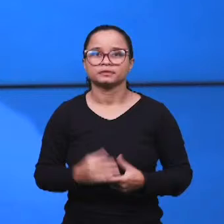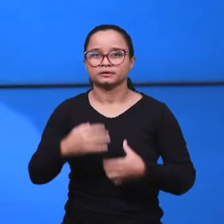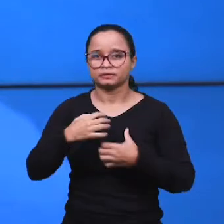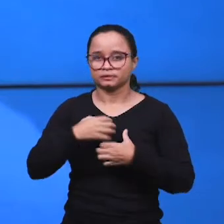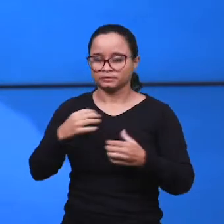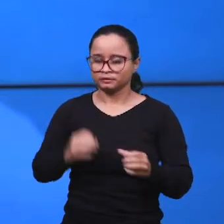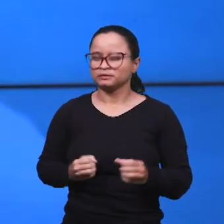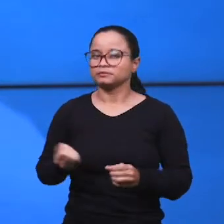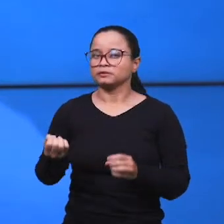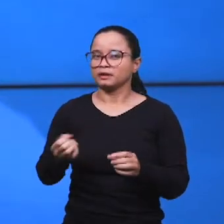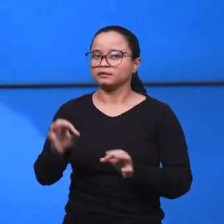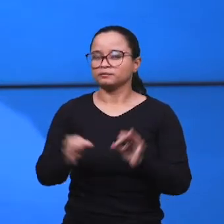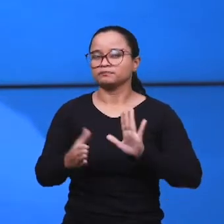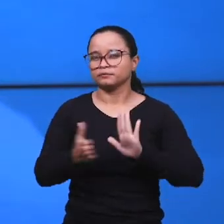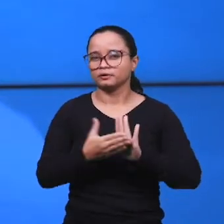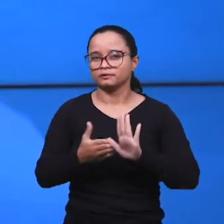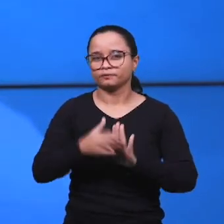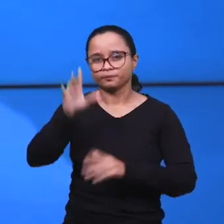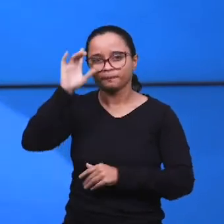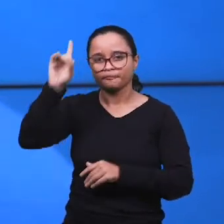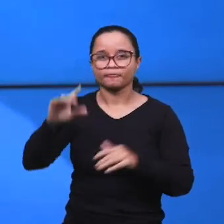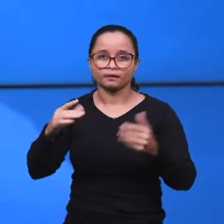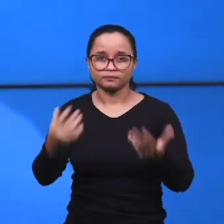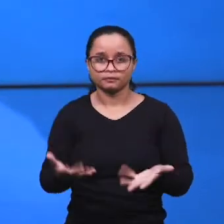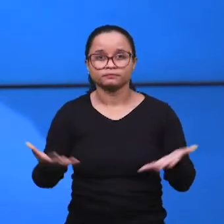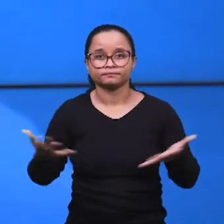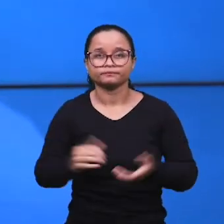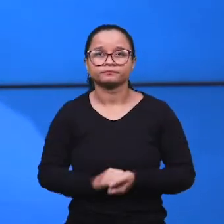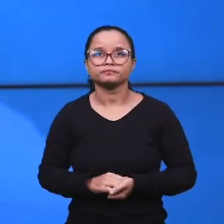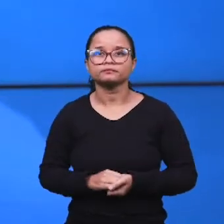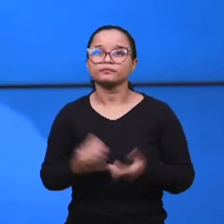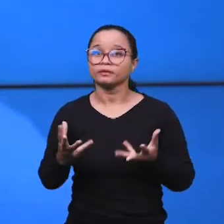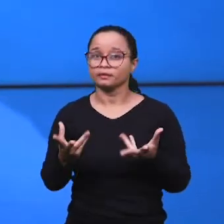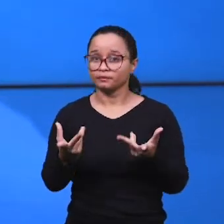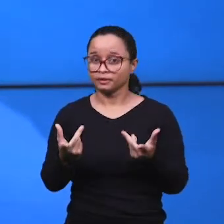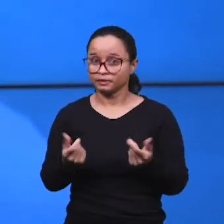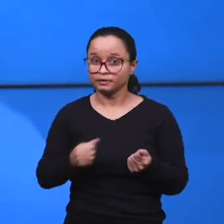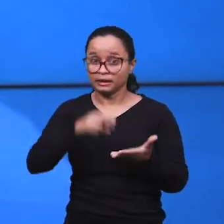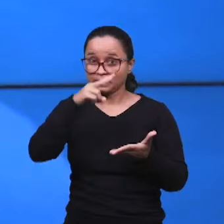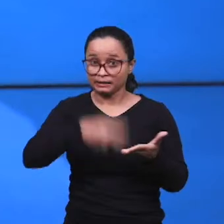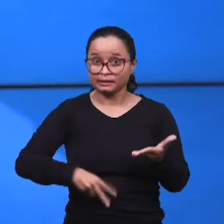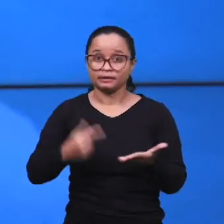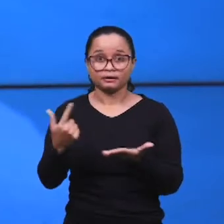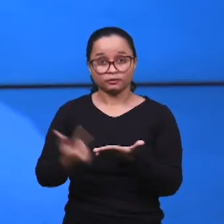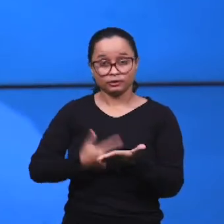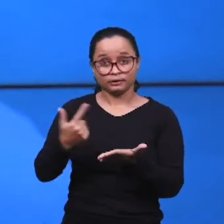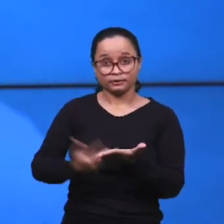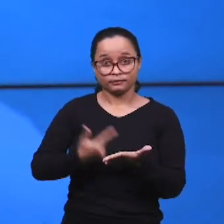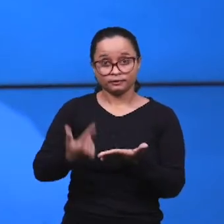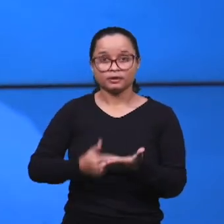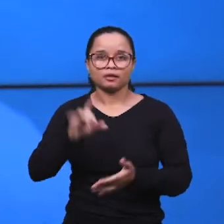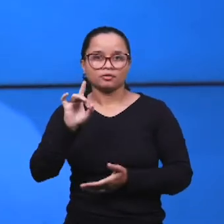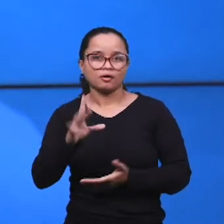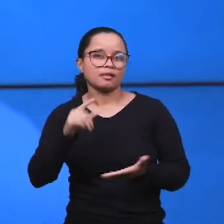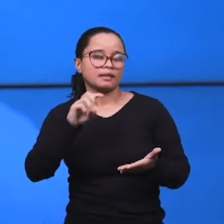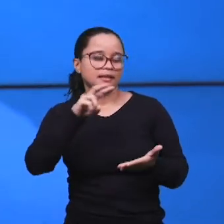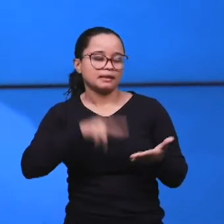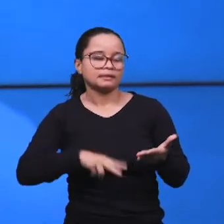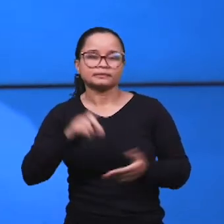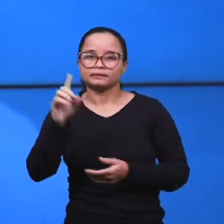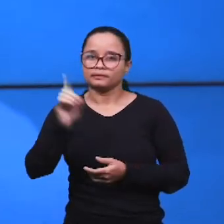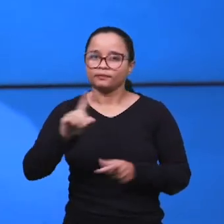de Deus. Muito bem, isso é por isso, portanto, que é maravilhoso ler o livro, e não só ler, mas